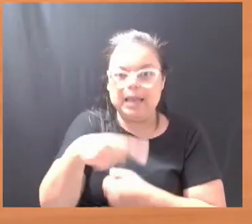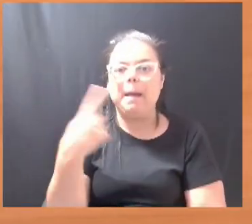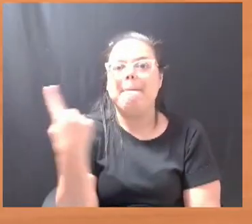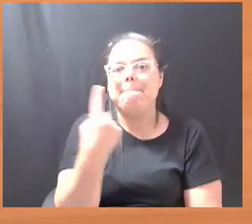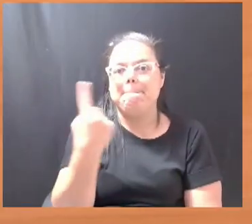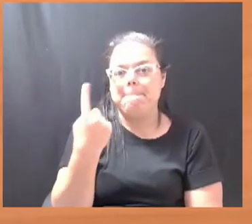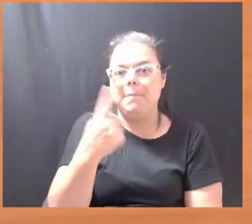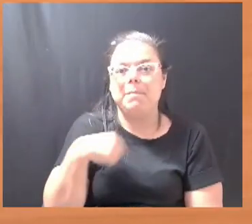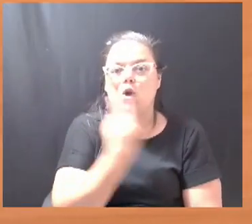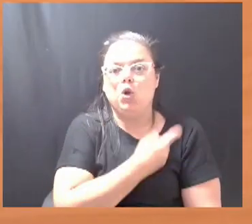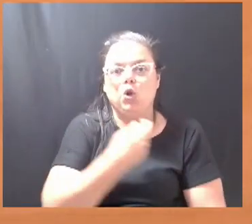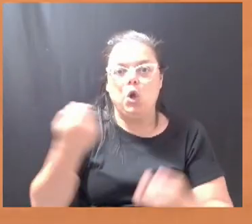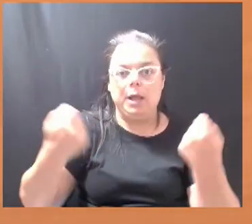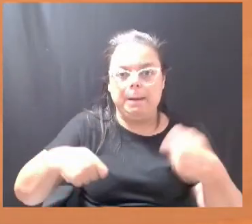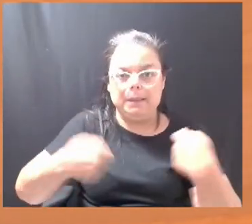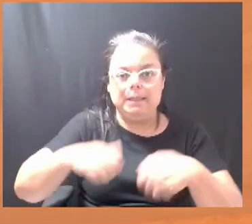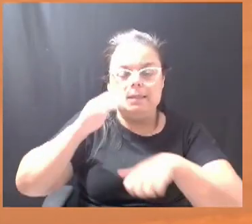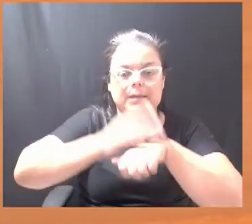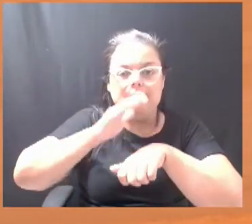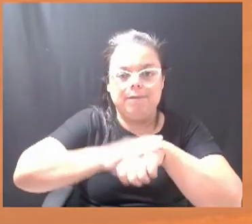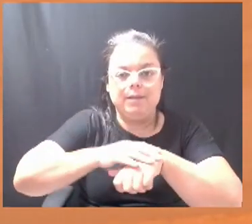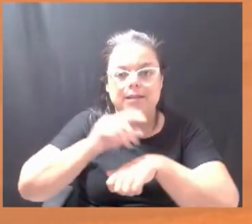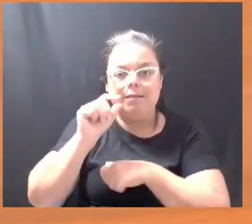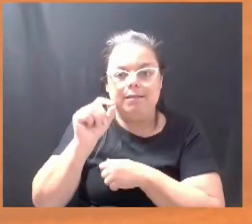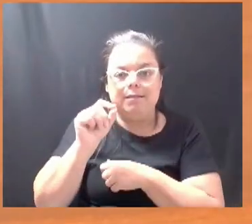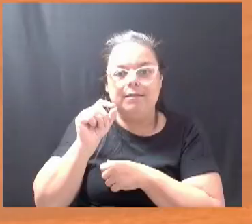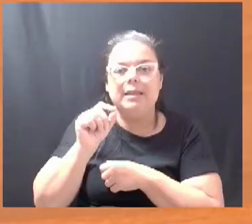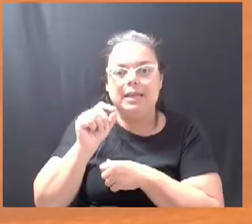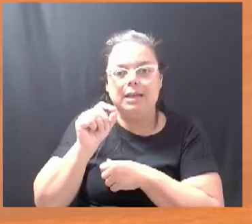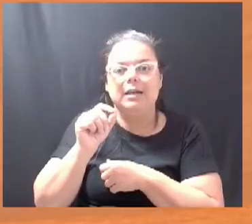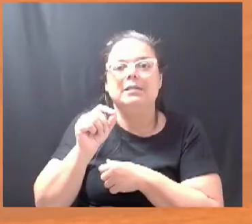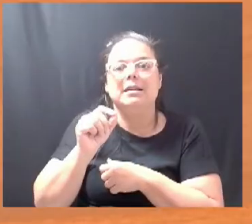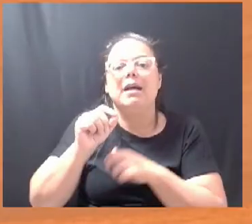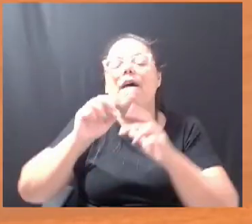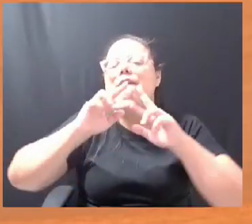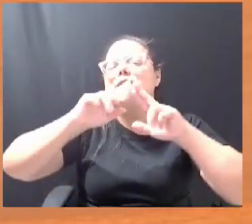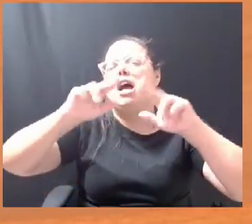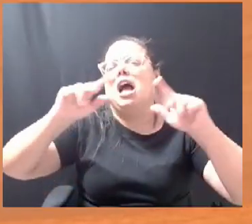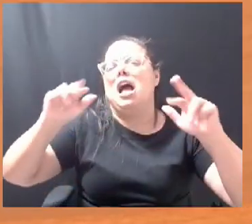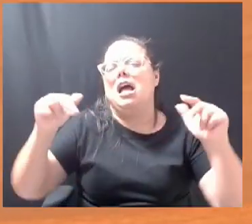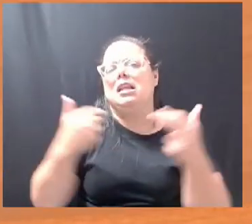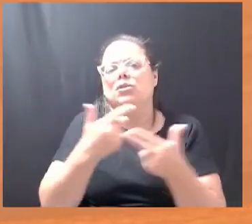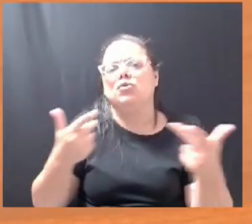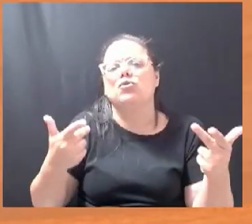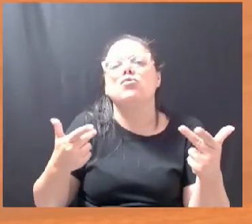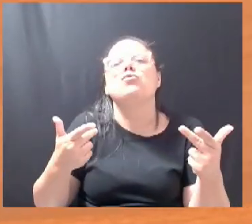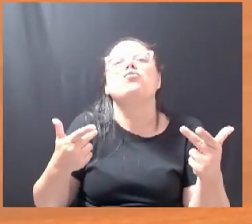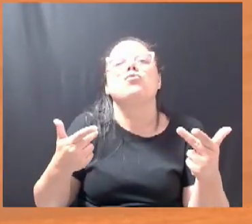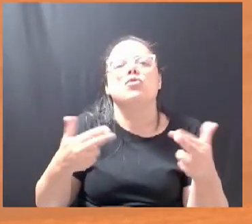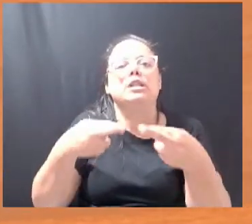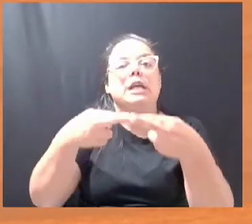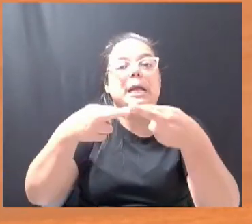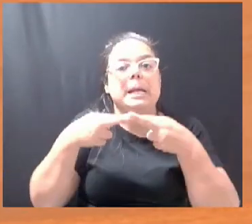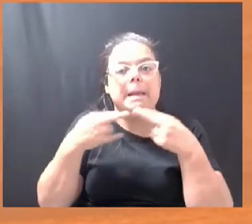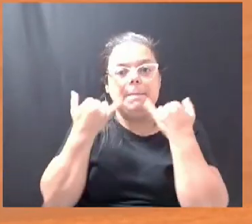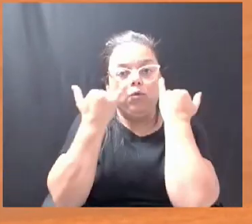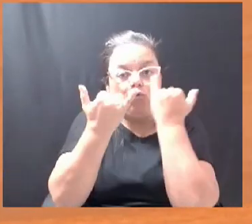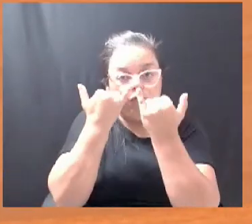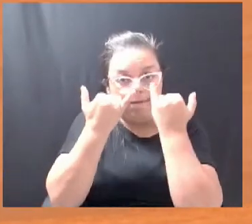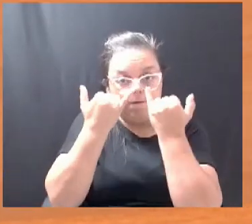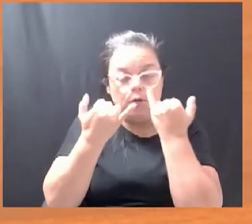um conjunto de questões, né, requerimentos de informação, junto